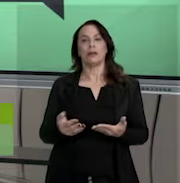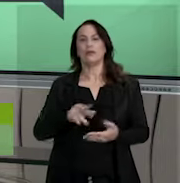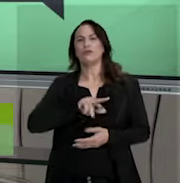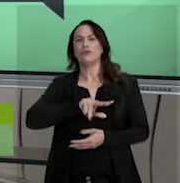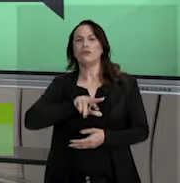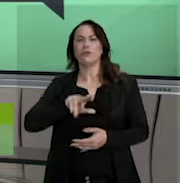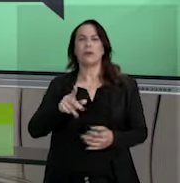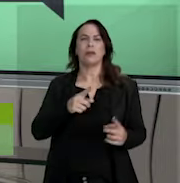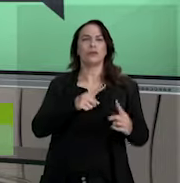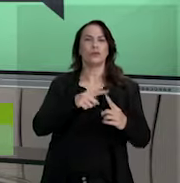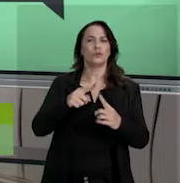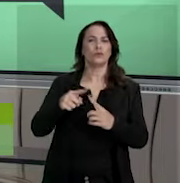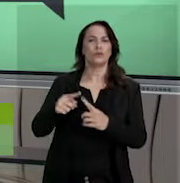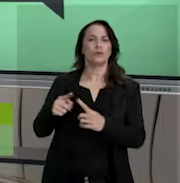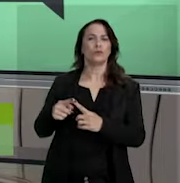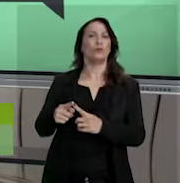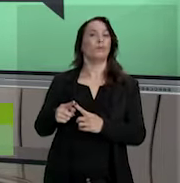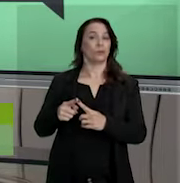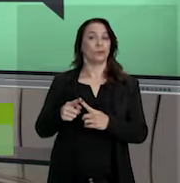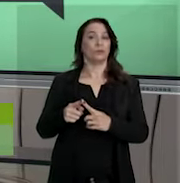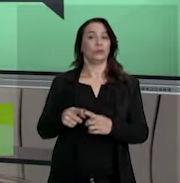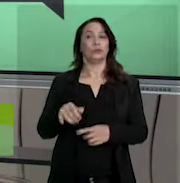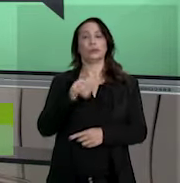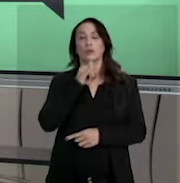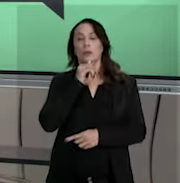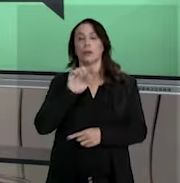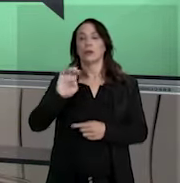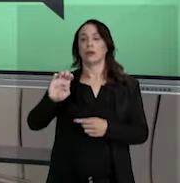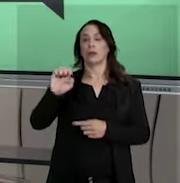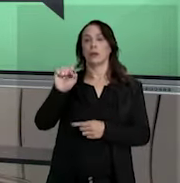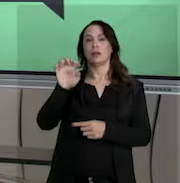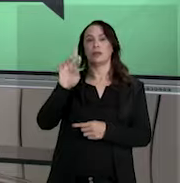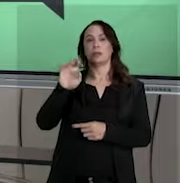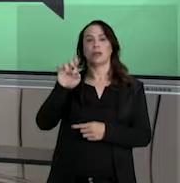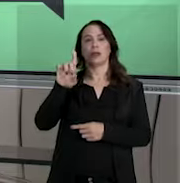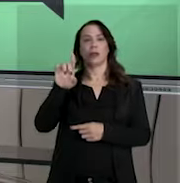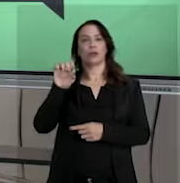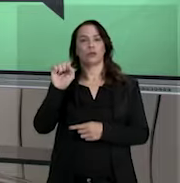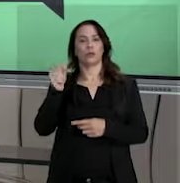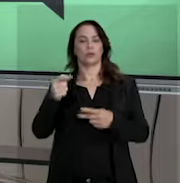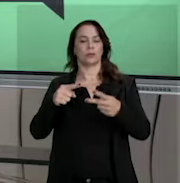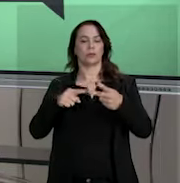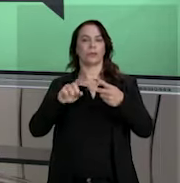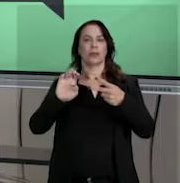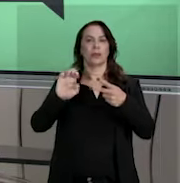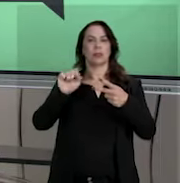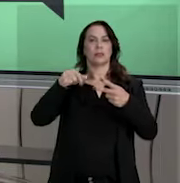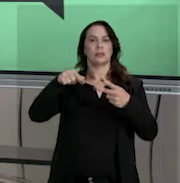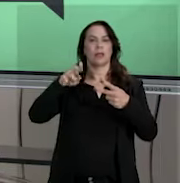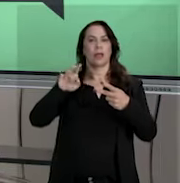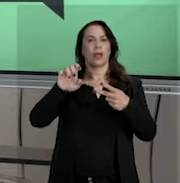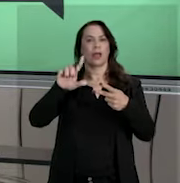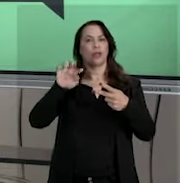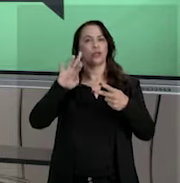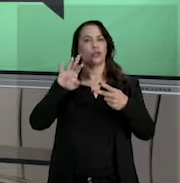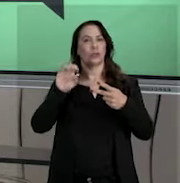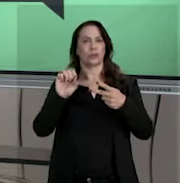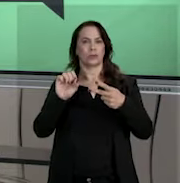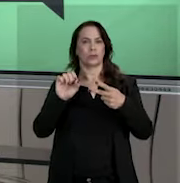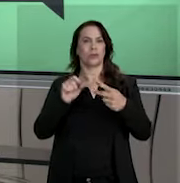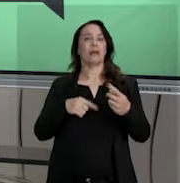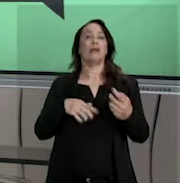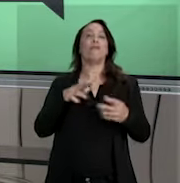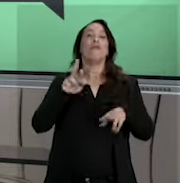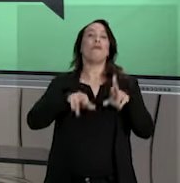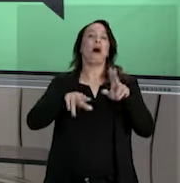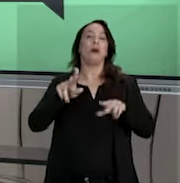de uma para outra, né? Alguns vão ser estriados, outros vão ser esqueléticos, de acordo com o tipo da fibra